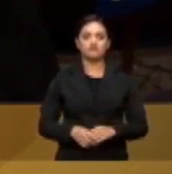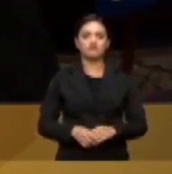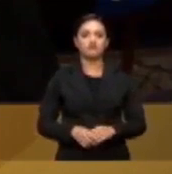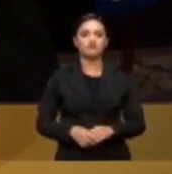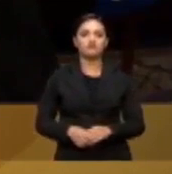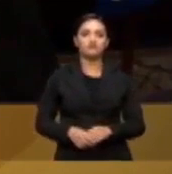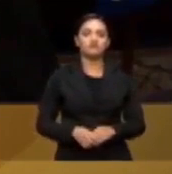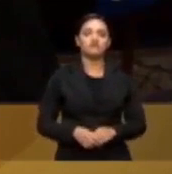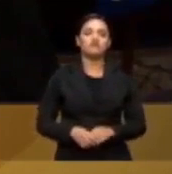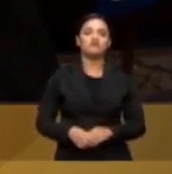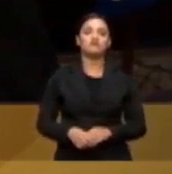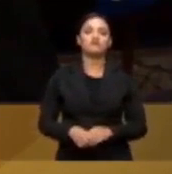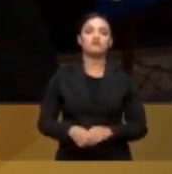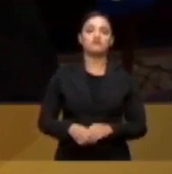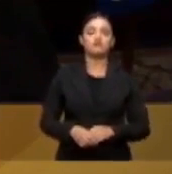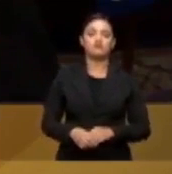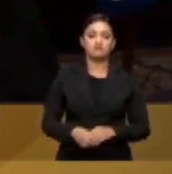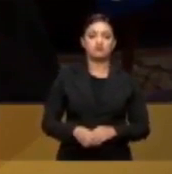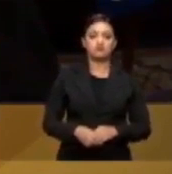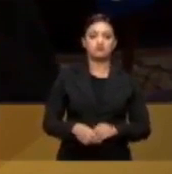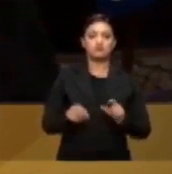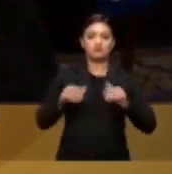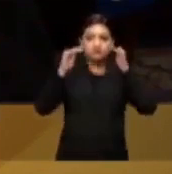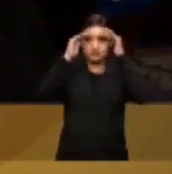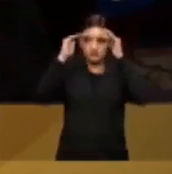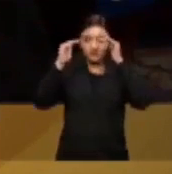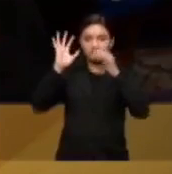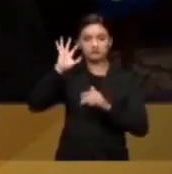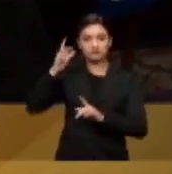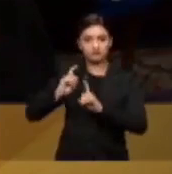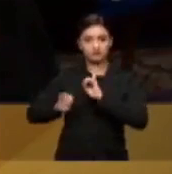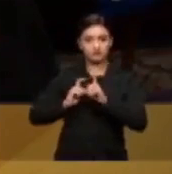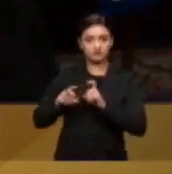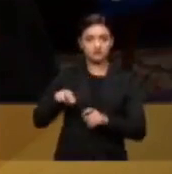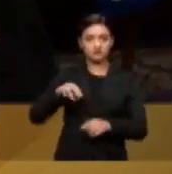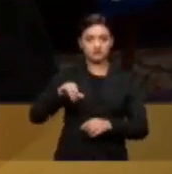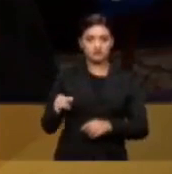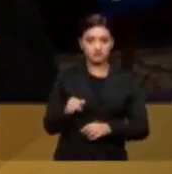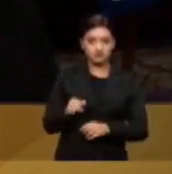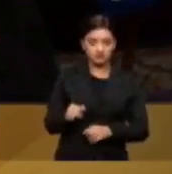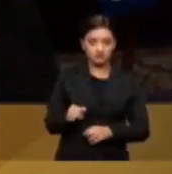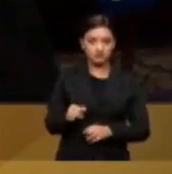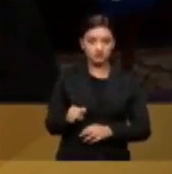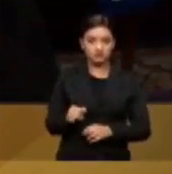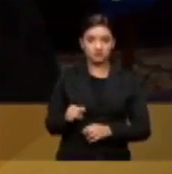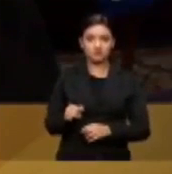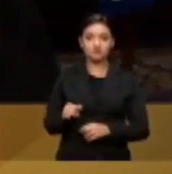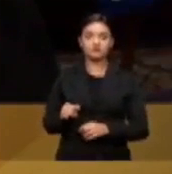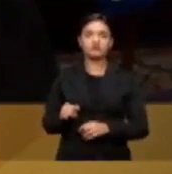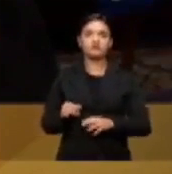título de dar cumprimento às decisões administrativas do órgão impugnadas perante juízo, que não o Supremo Tribunal